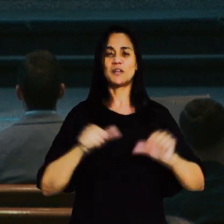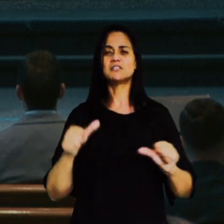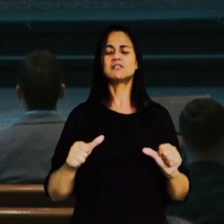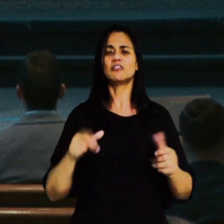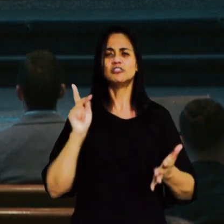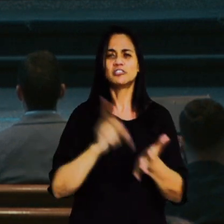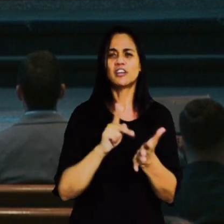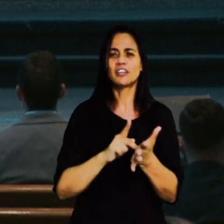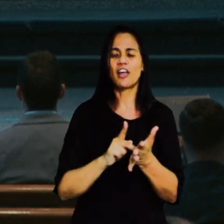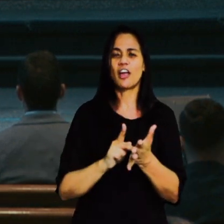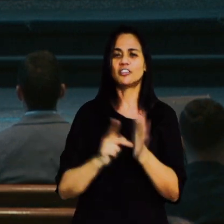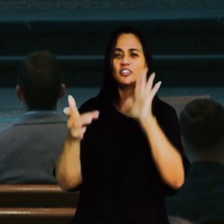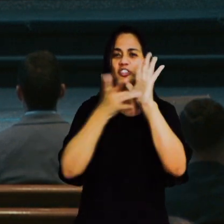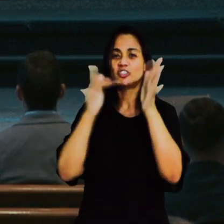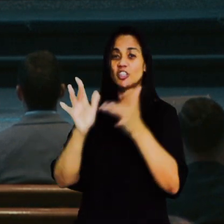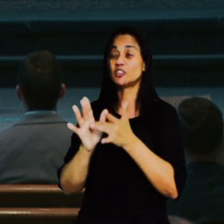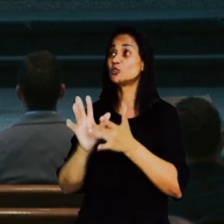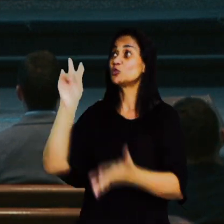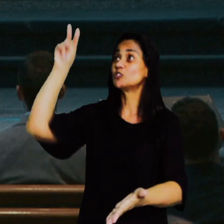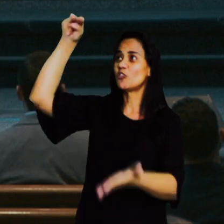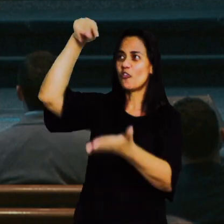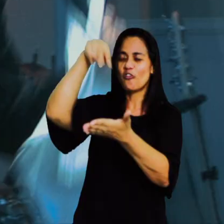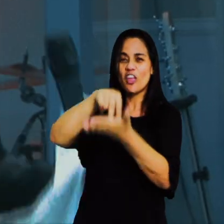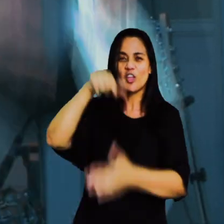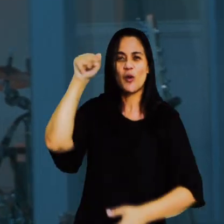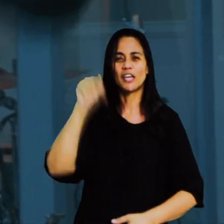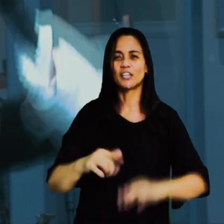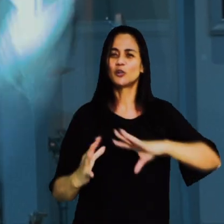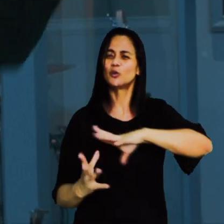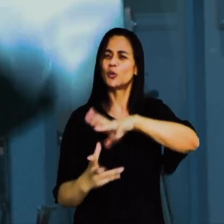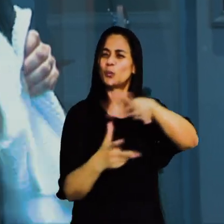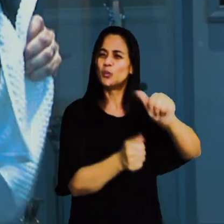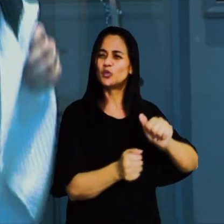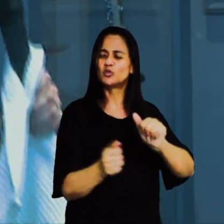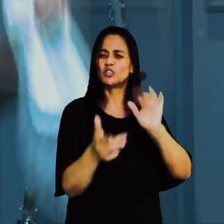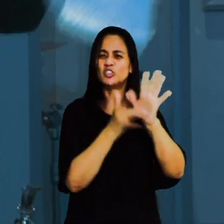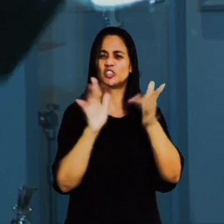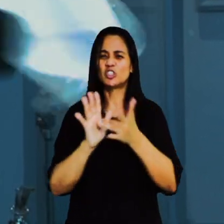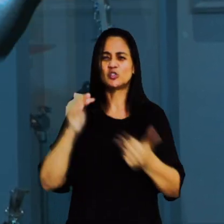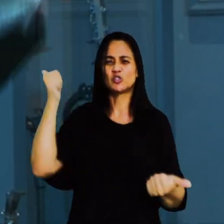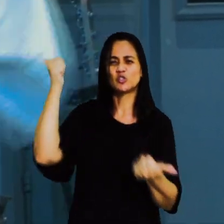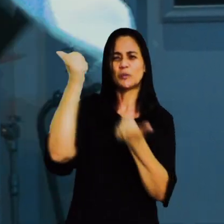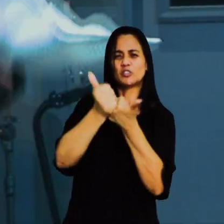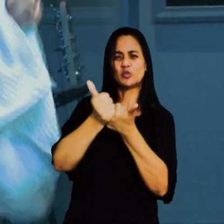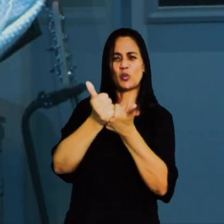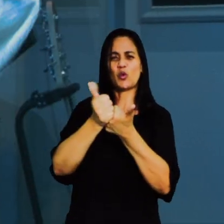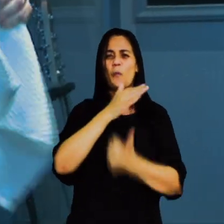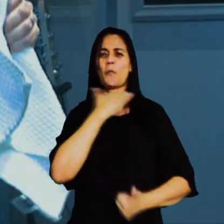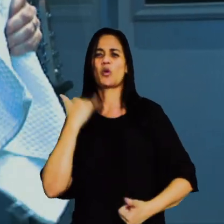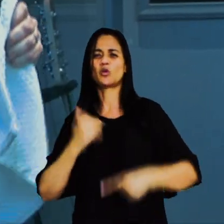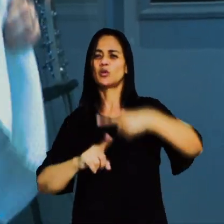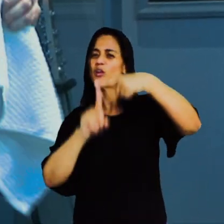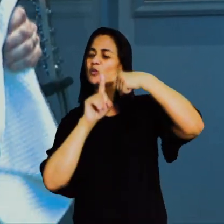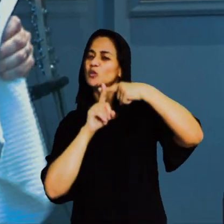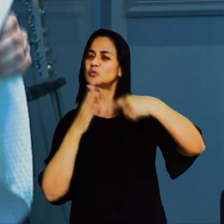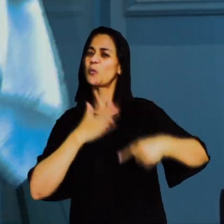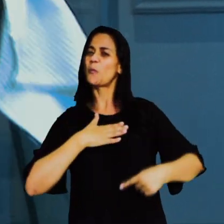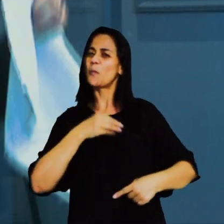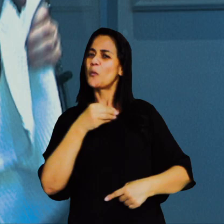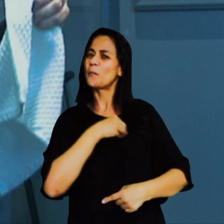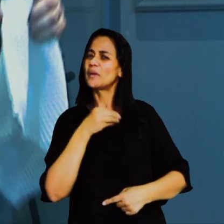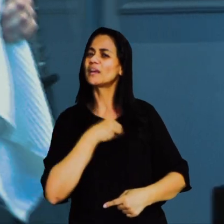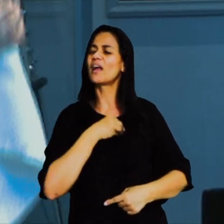e se encarnar em um homem e carregar os meus pecados sobre si é radical. Um homem pagar pelos meus pecados na